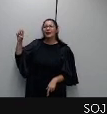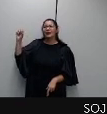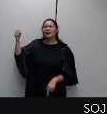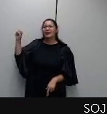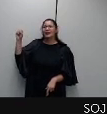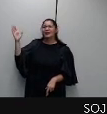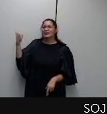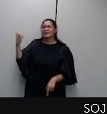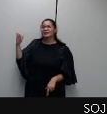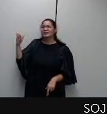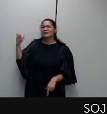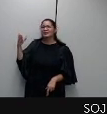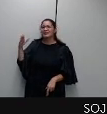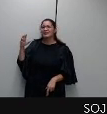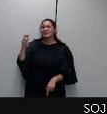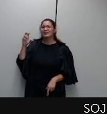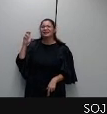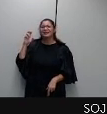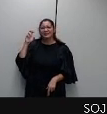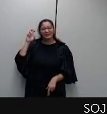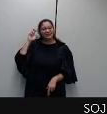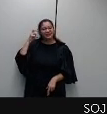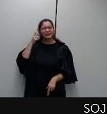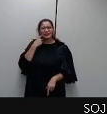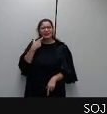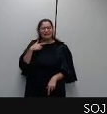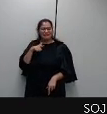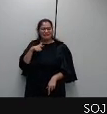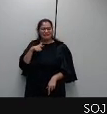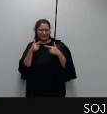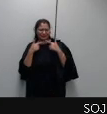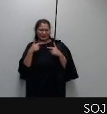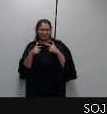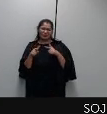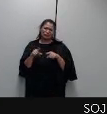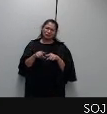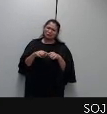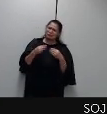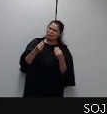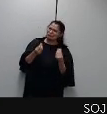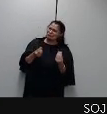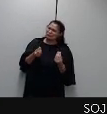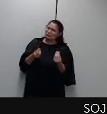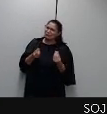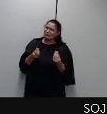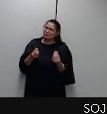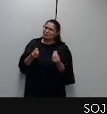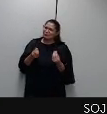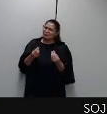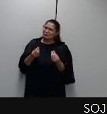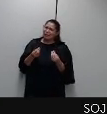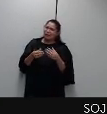limão e essa manifestação fraquinha né eu achei um pouco superficial